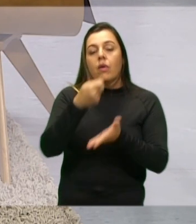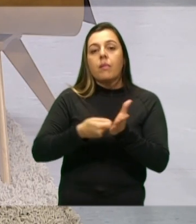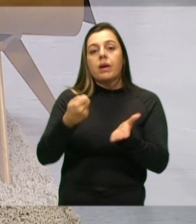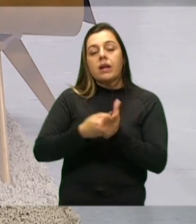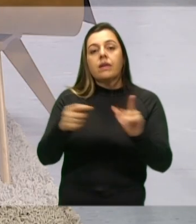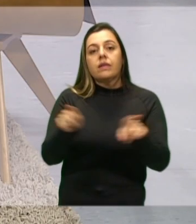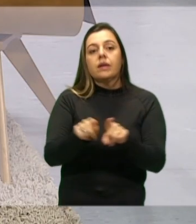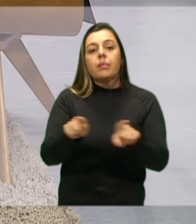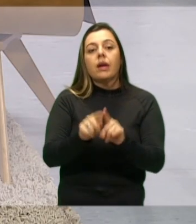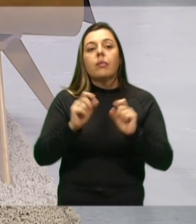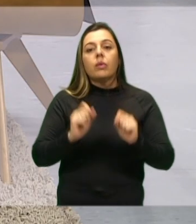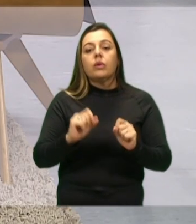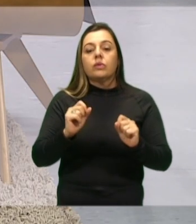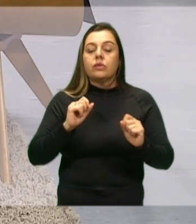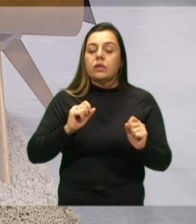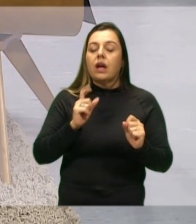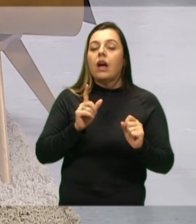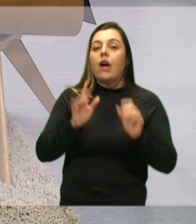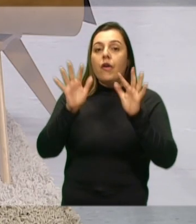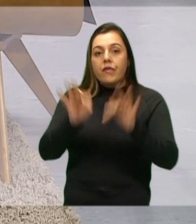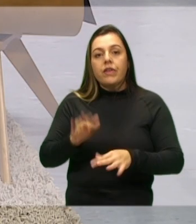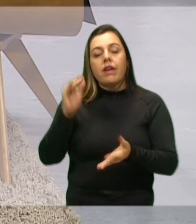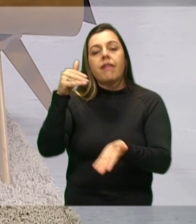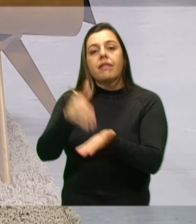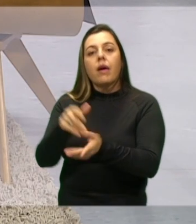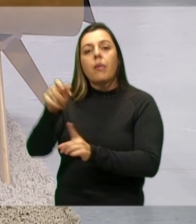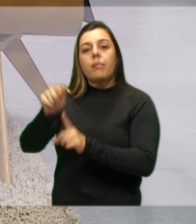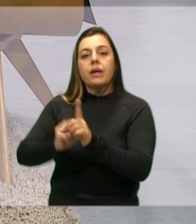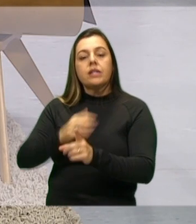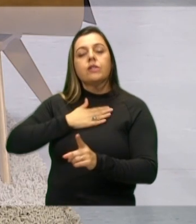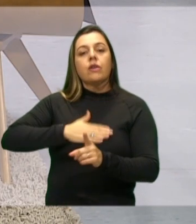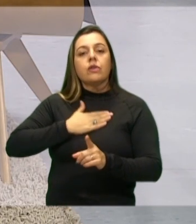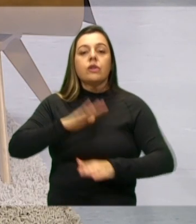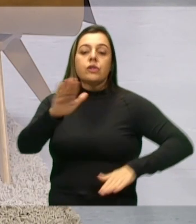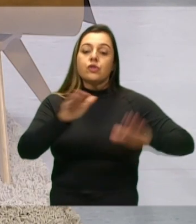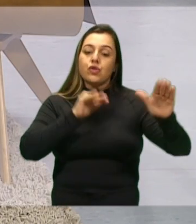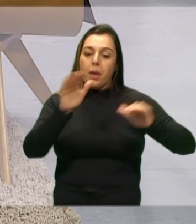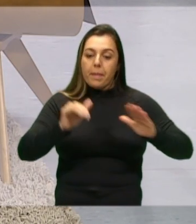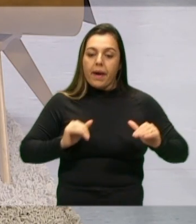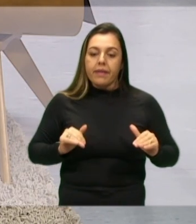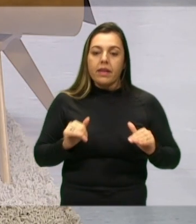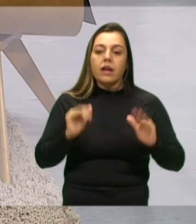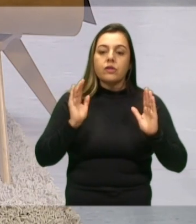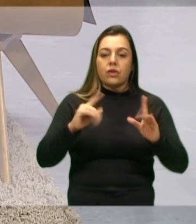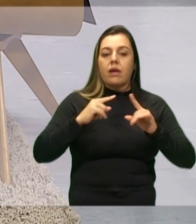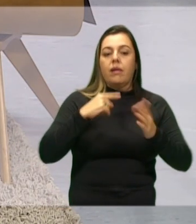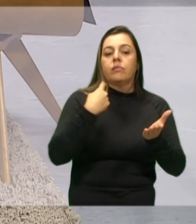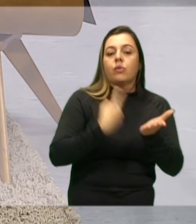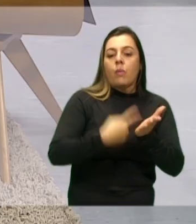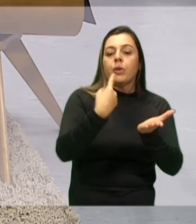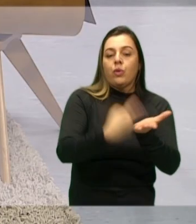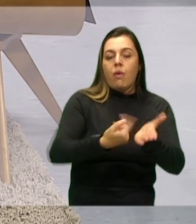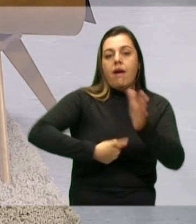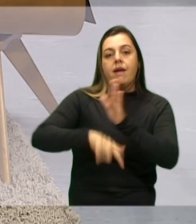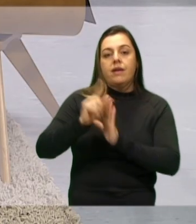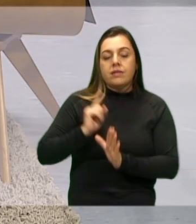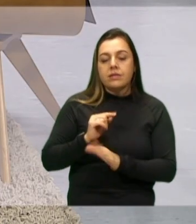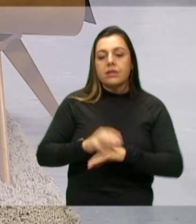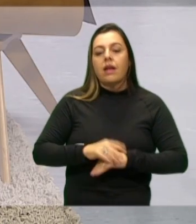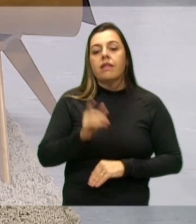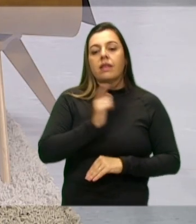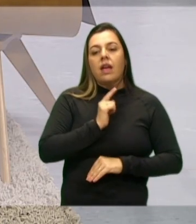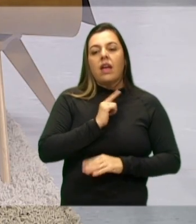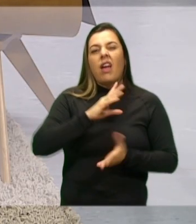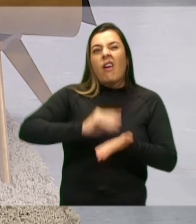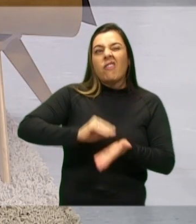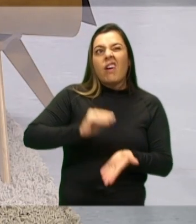também para que ele possa concluir até o mês de agosto essas convocações conforme ele prometeu, né? A gente tem hoje um